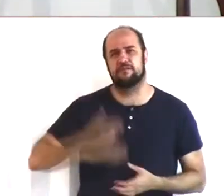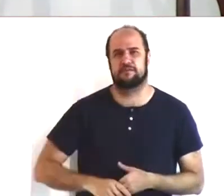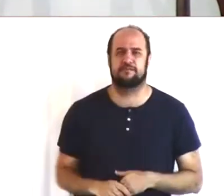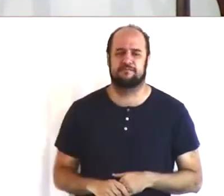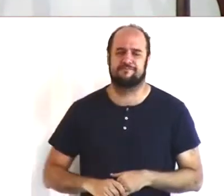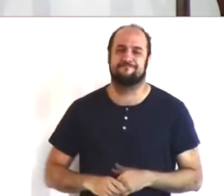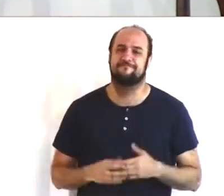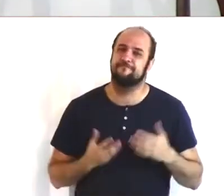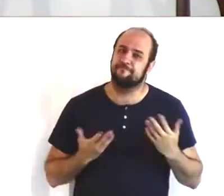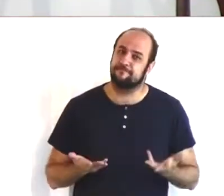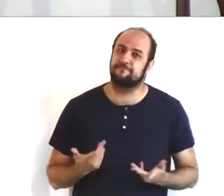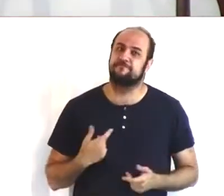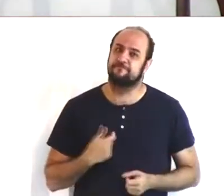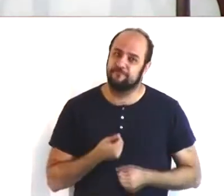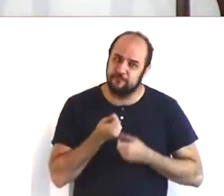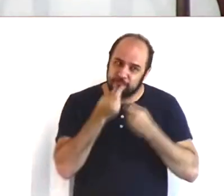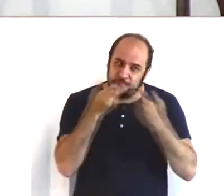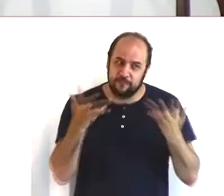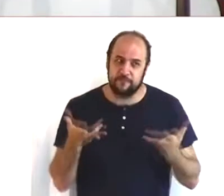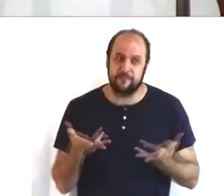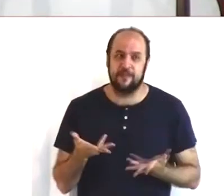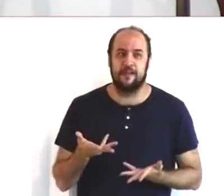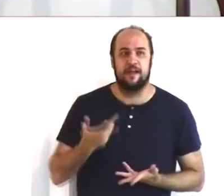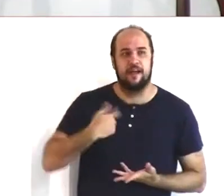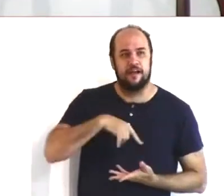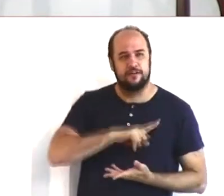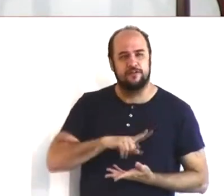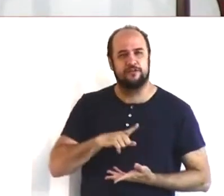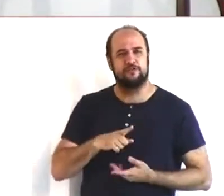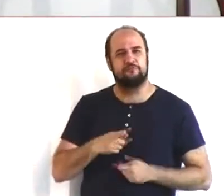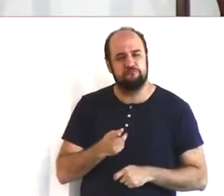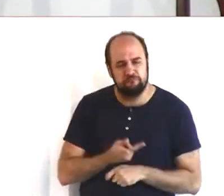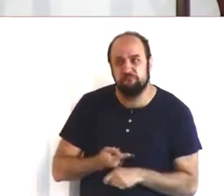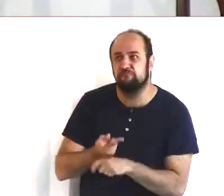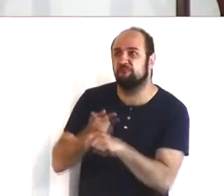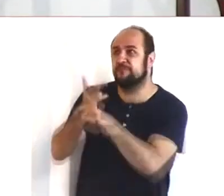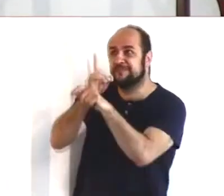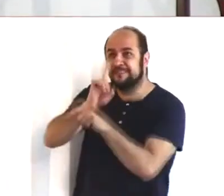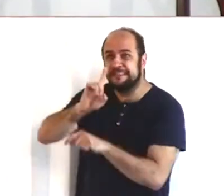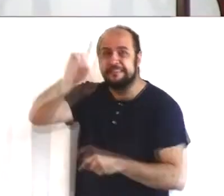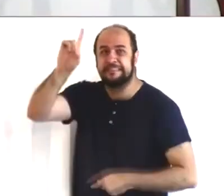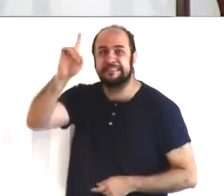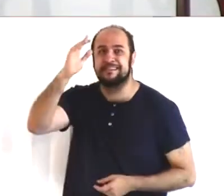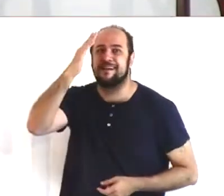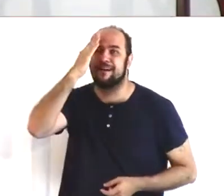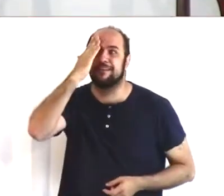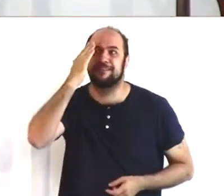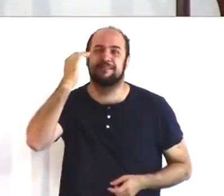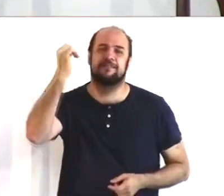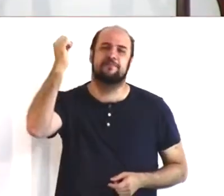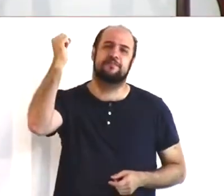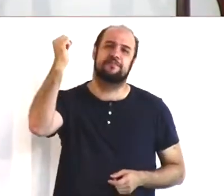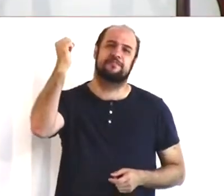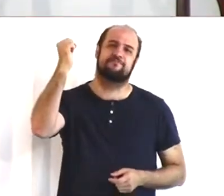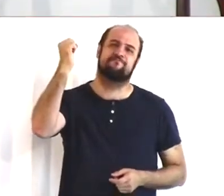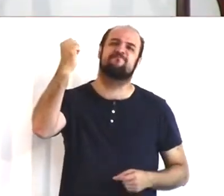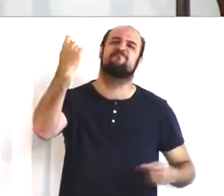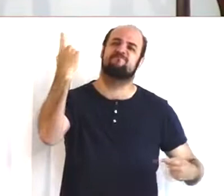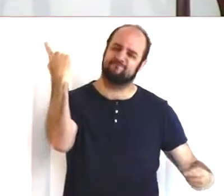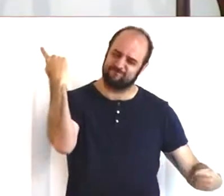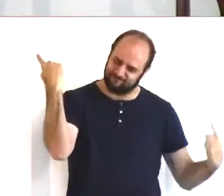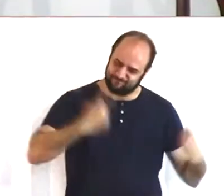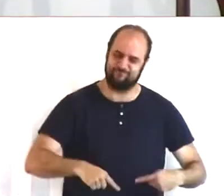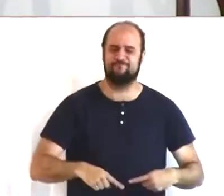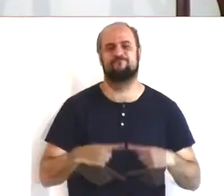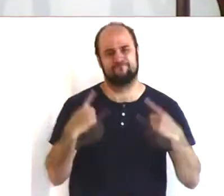que eu quero trazer é que nós devemos buscar a sabedoria de Deus. É um grande desafio, não pense que seja uma